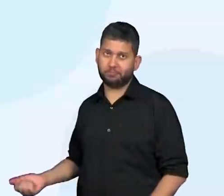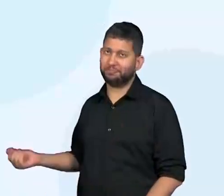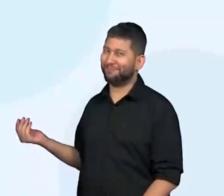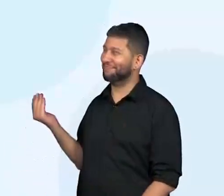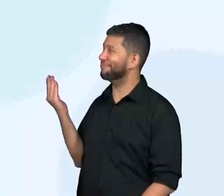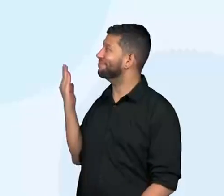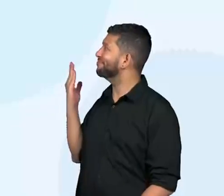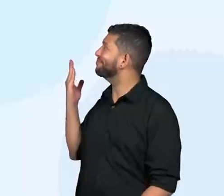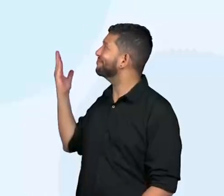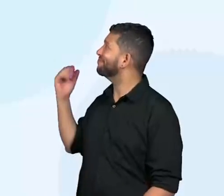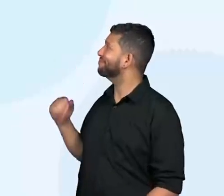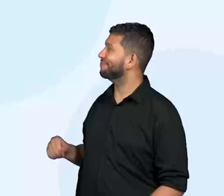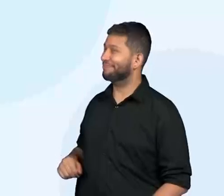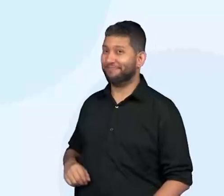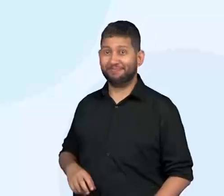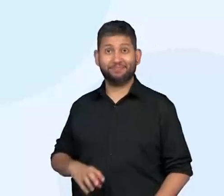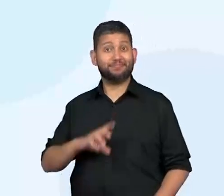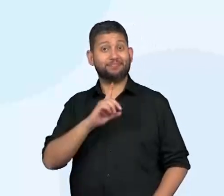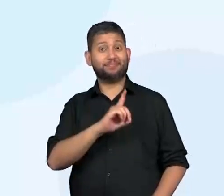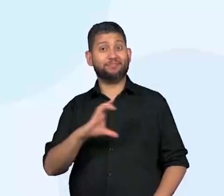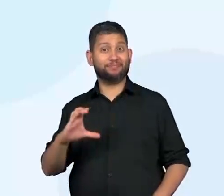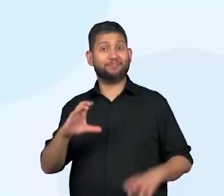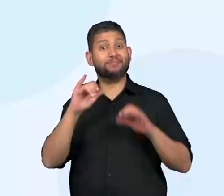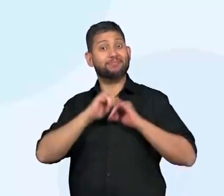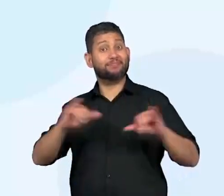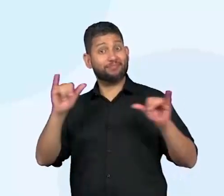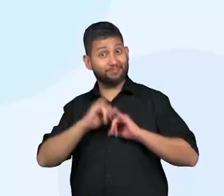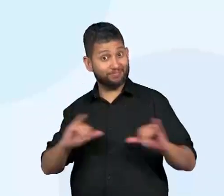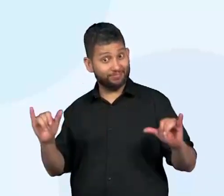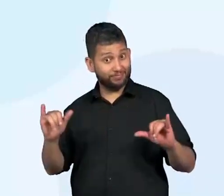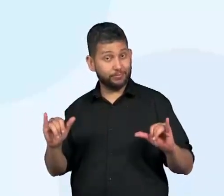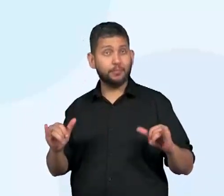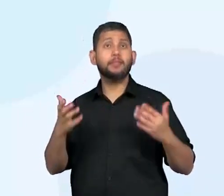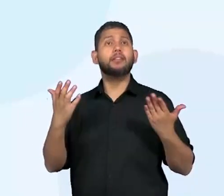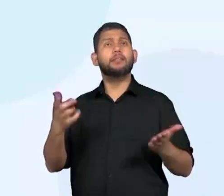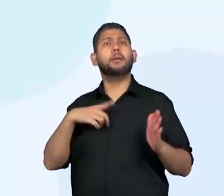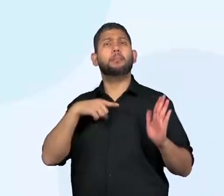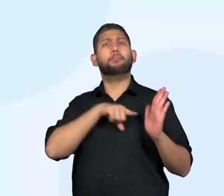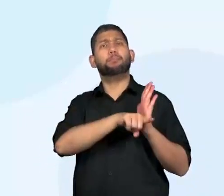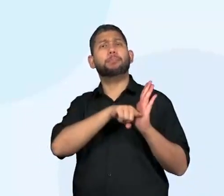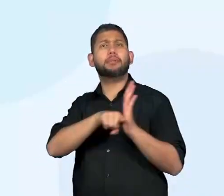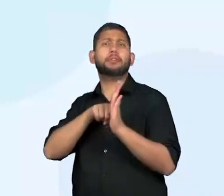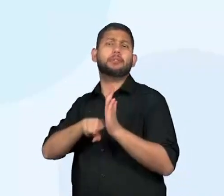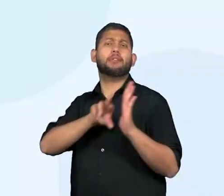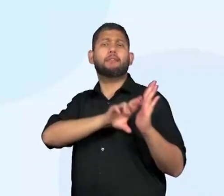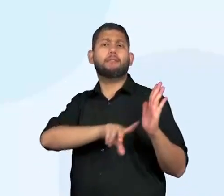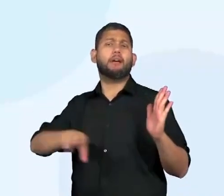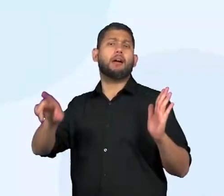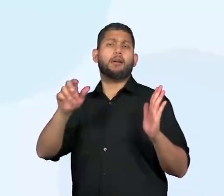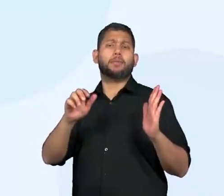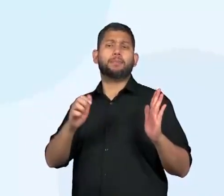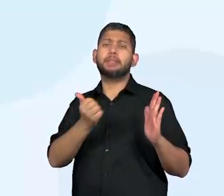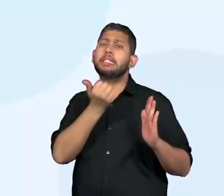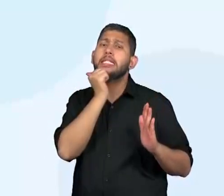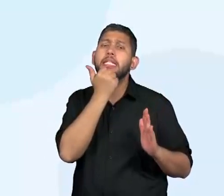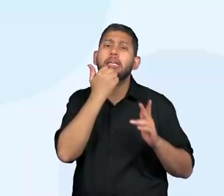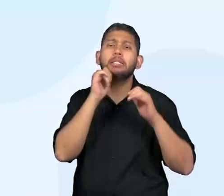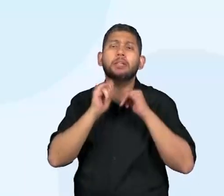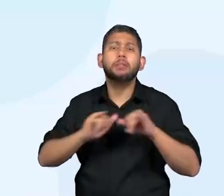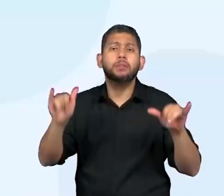Divulgação científica. Existem vários formatos em que pesquisas, divulgação científica